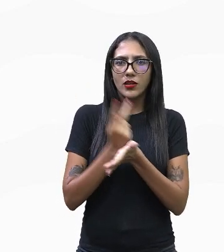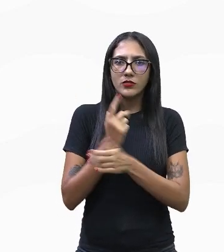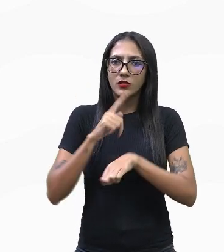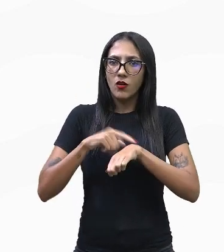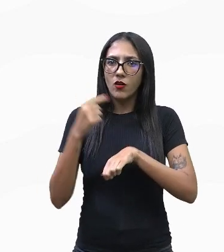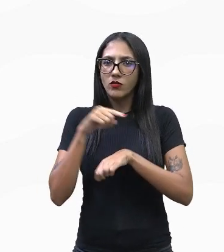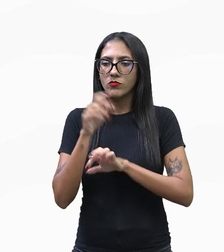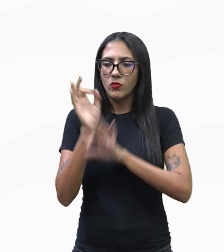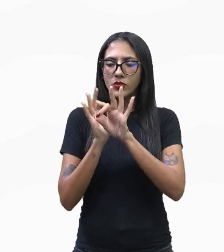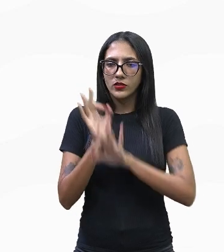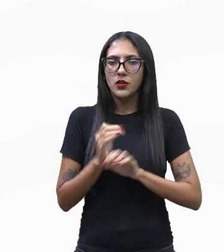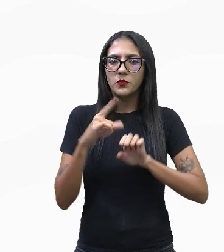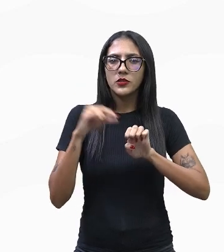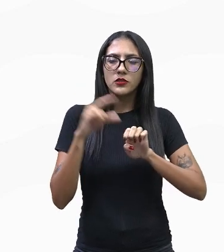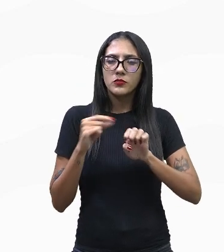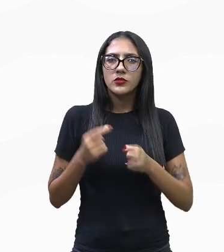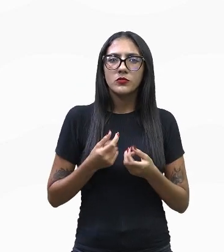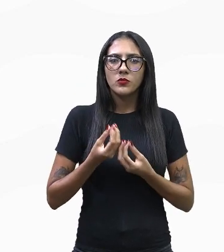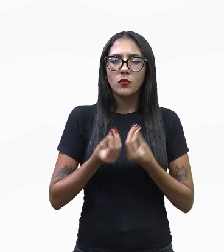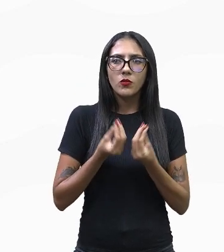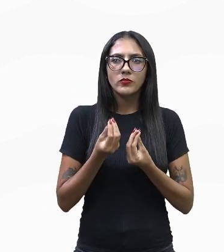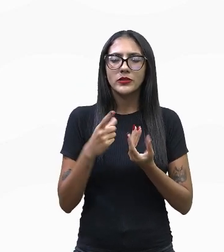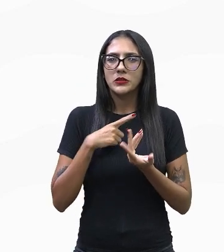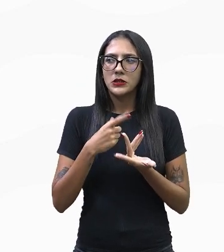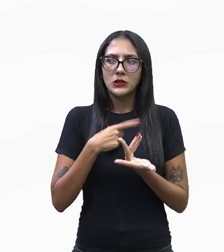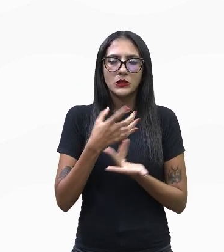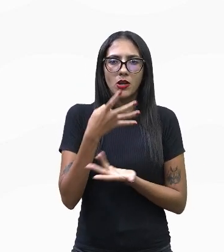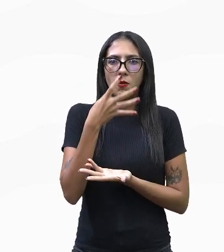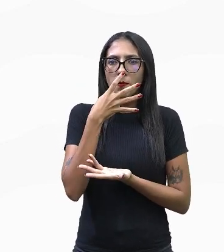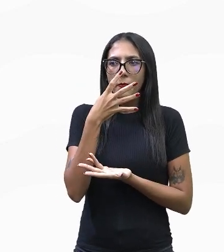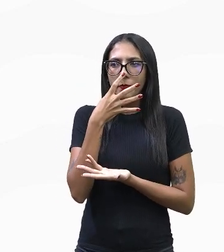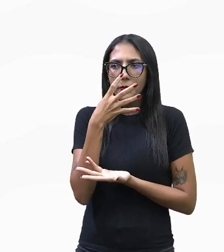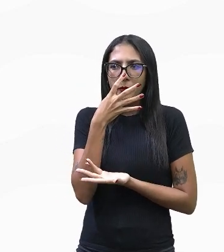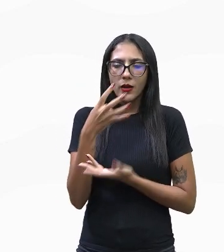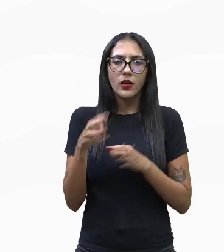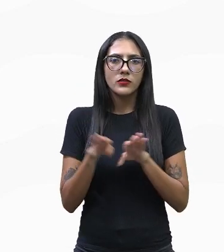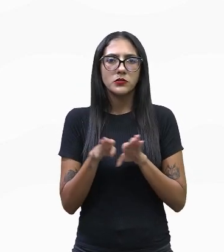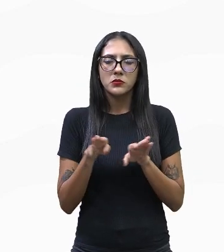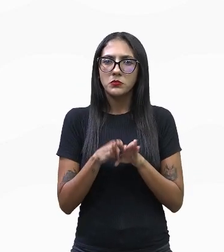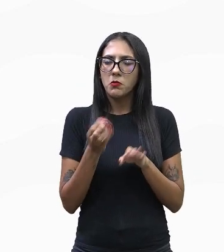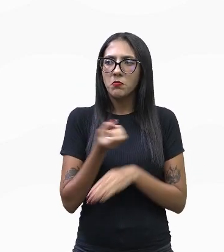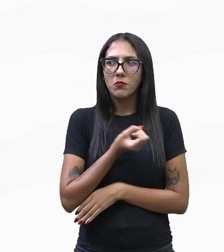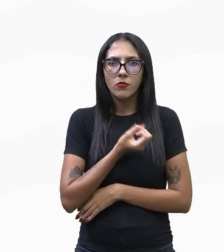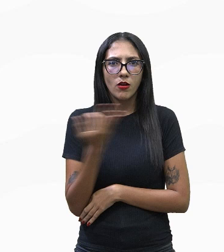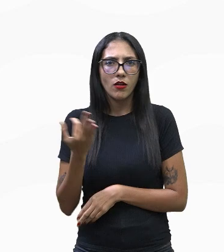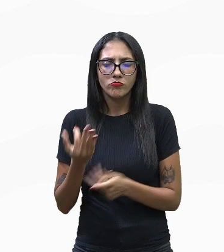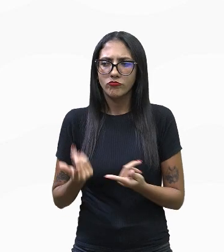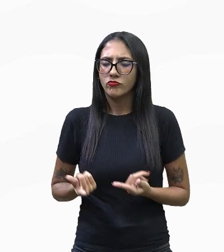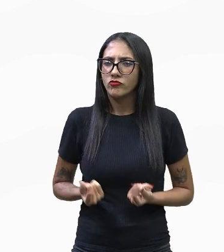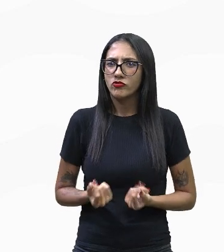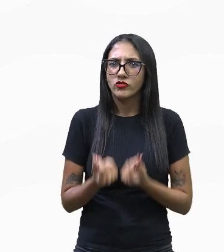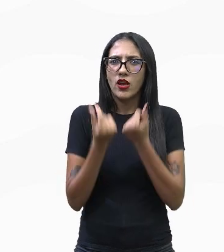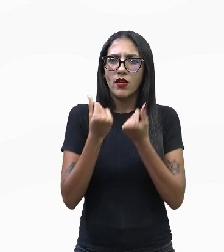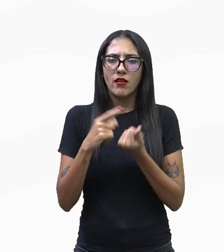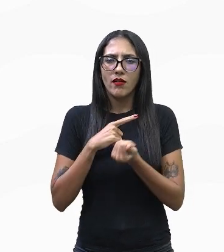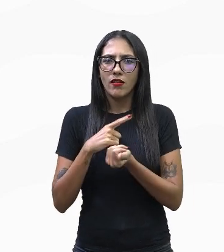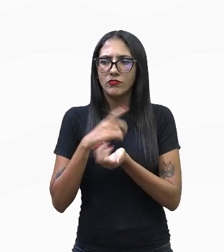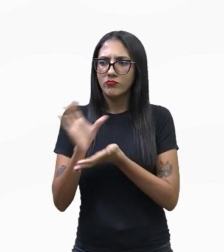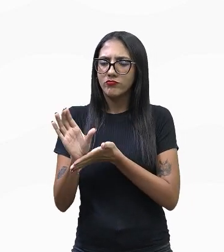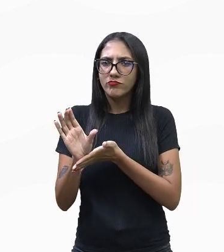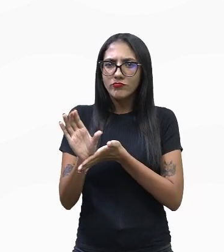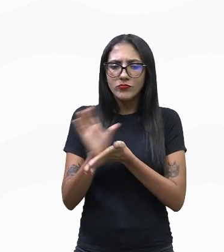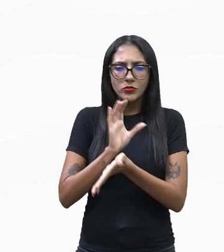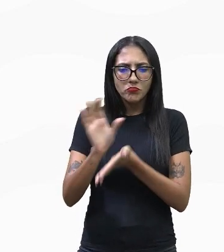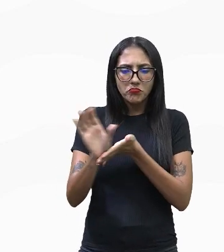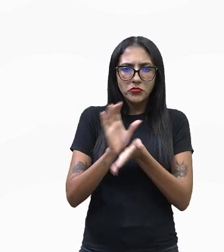empreendendo, né, é ficar ali vislumbrado com o volume ali do capital, né, com o quanto de dinheiro